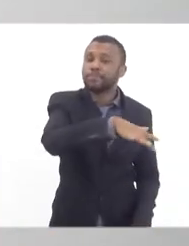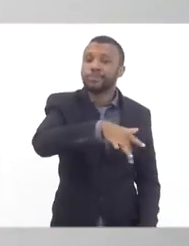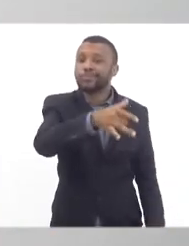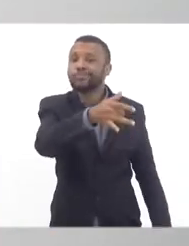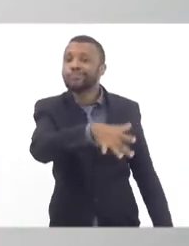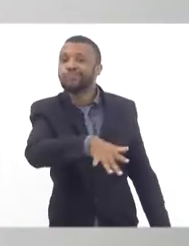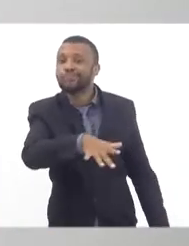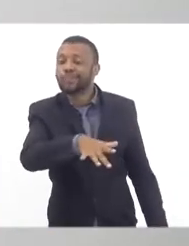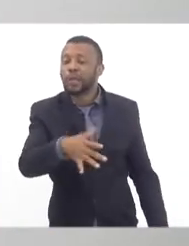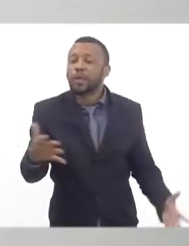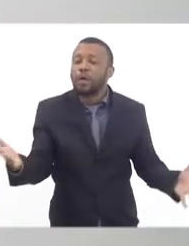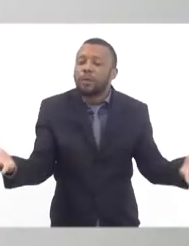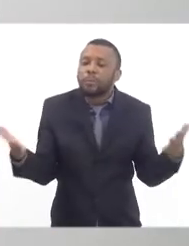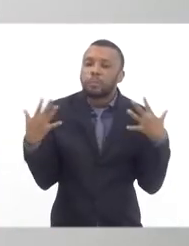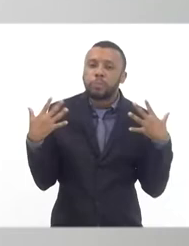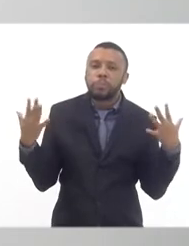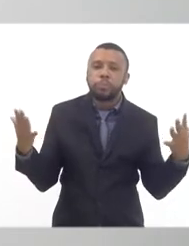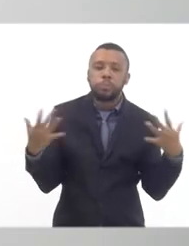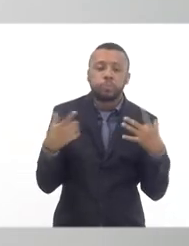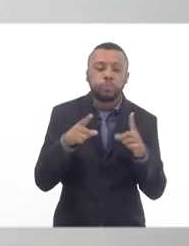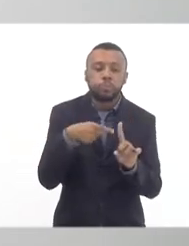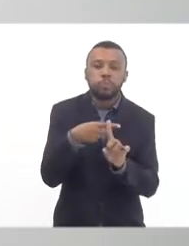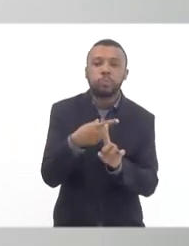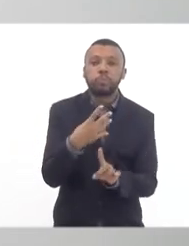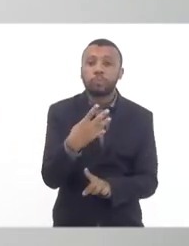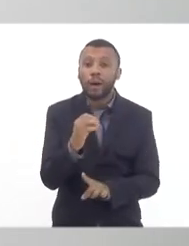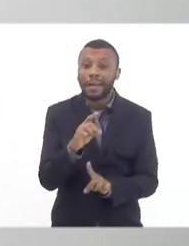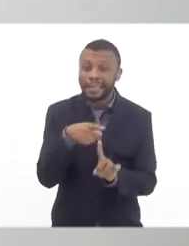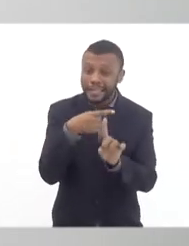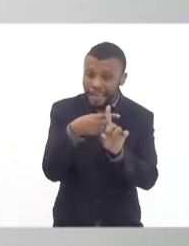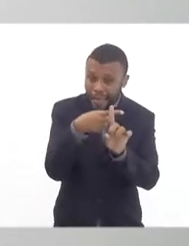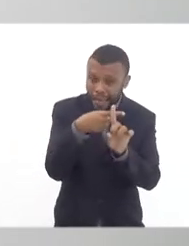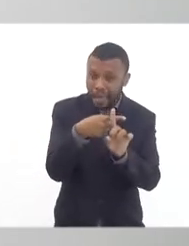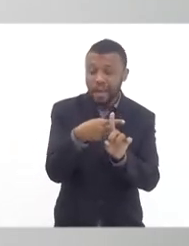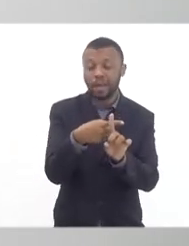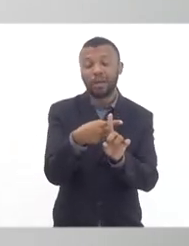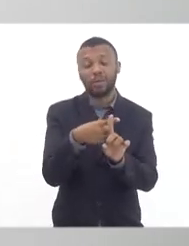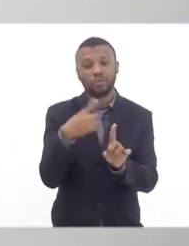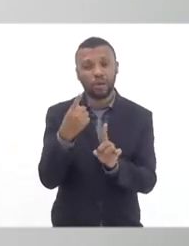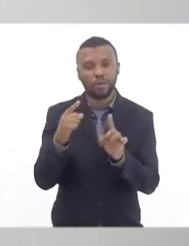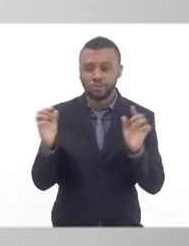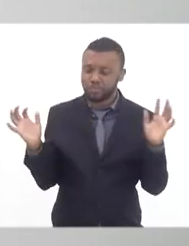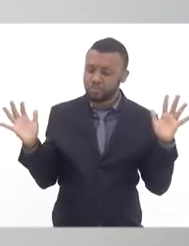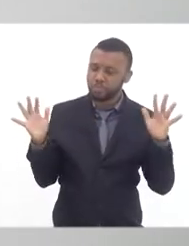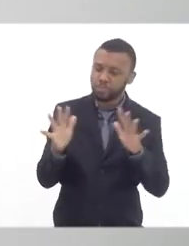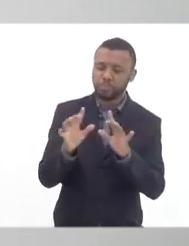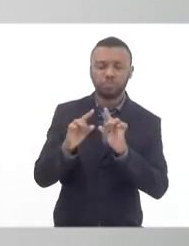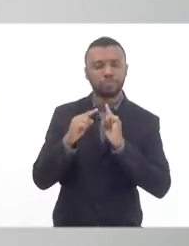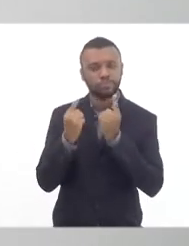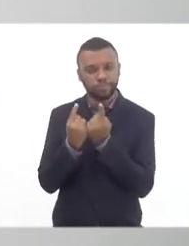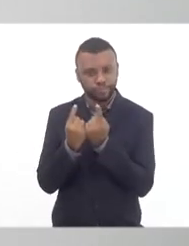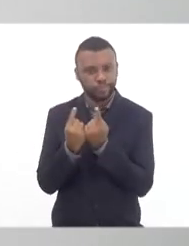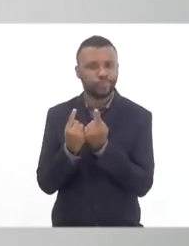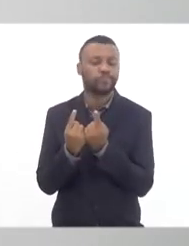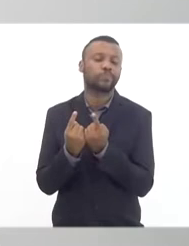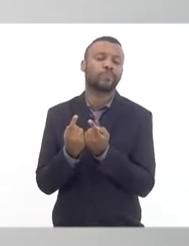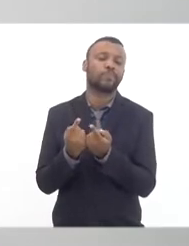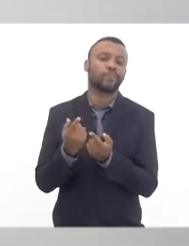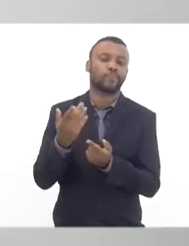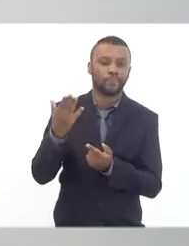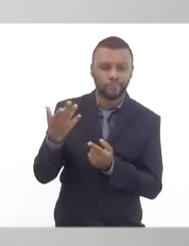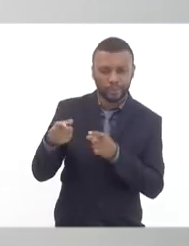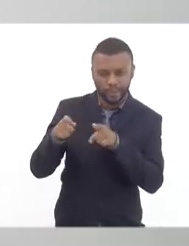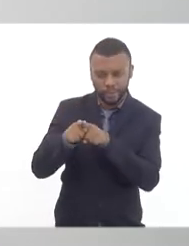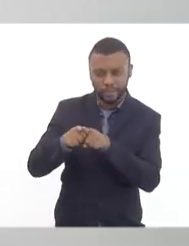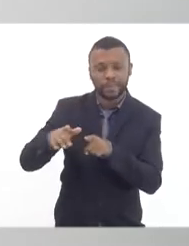um calor de mais de 40 graus, a gente se reuniu na casa da Vera, né, Verônica Inaciola, querida doutoranda também, da área